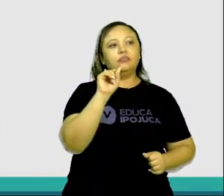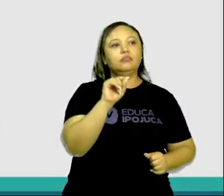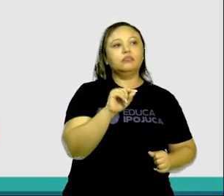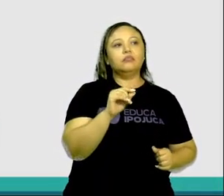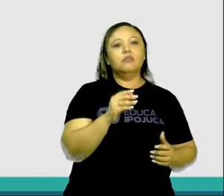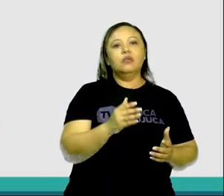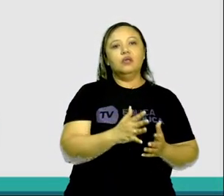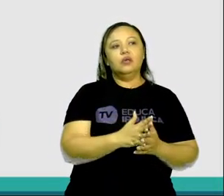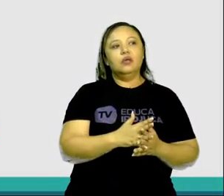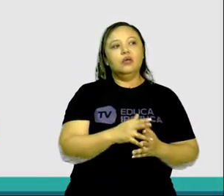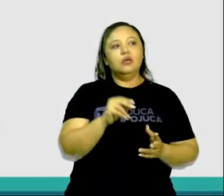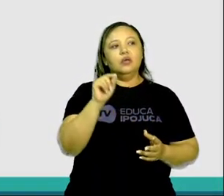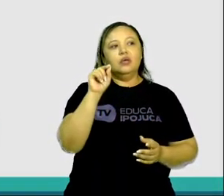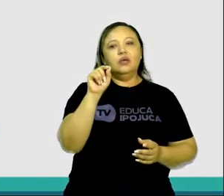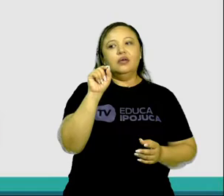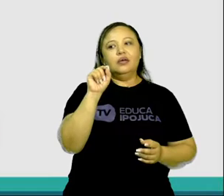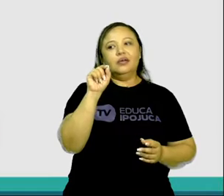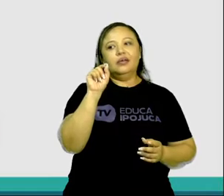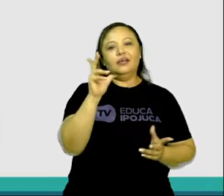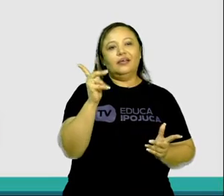É porque eu estou sem óculos, gente. O que